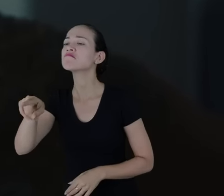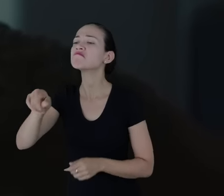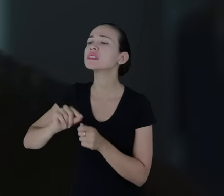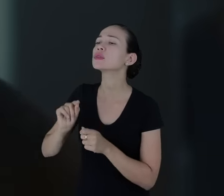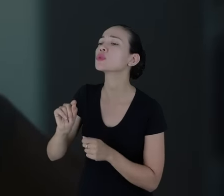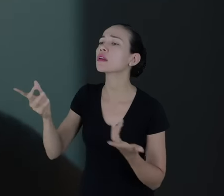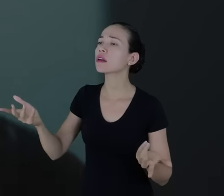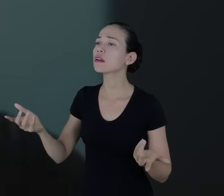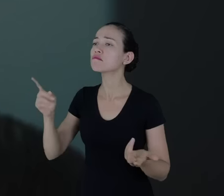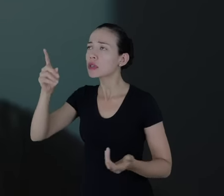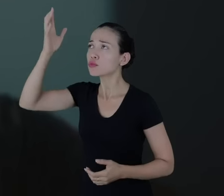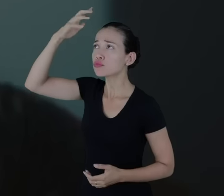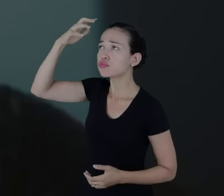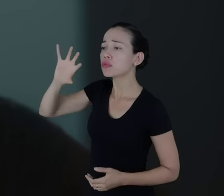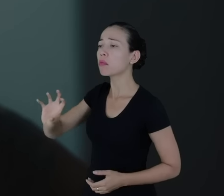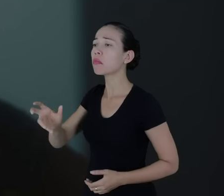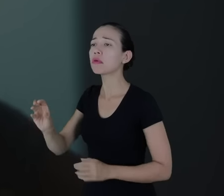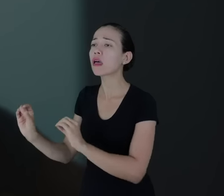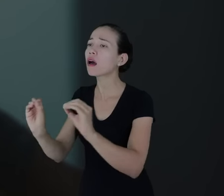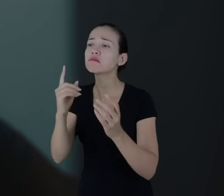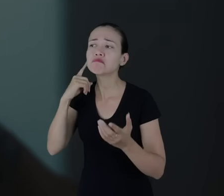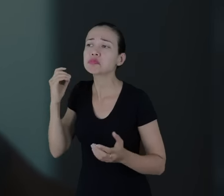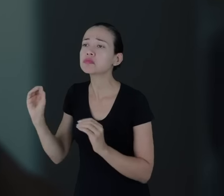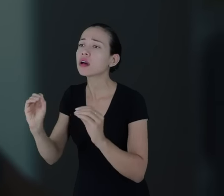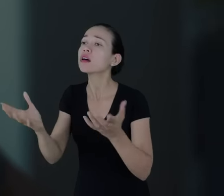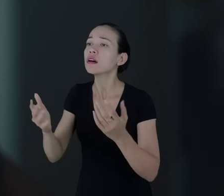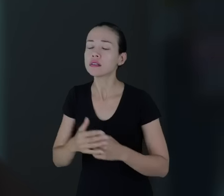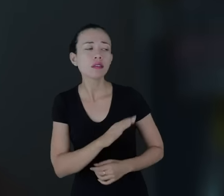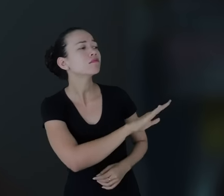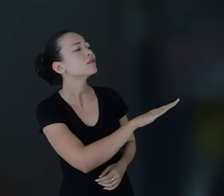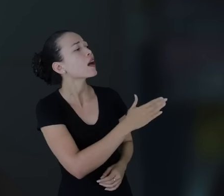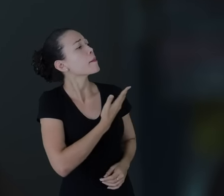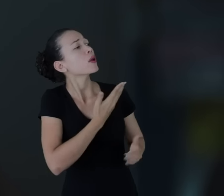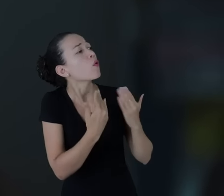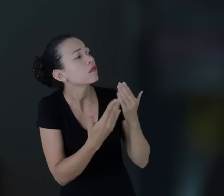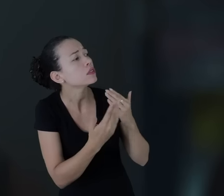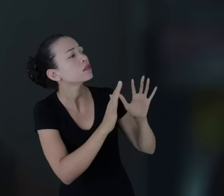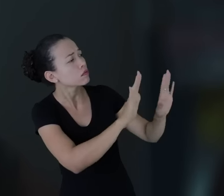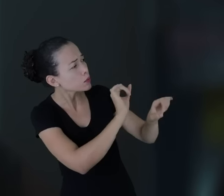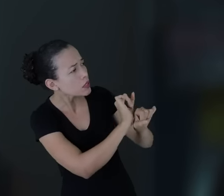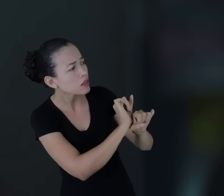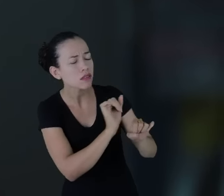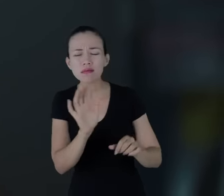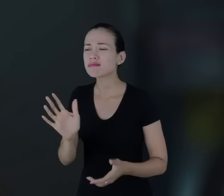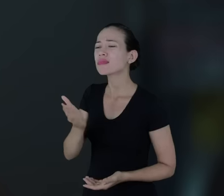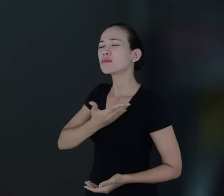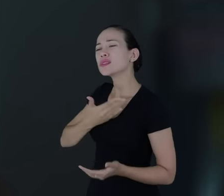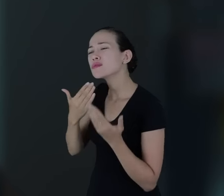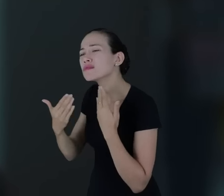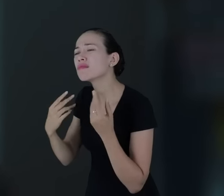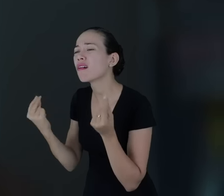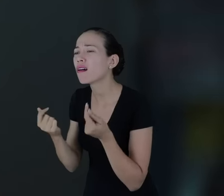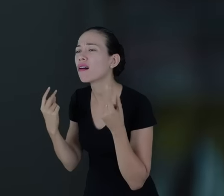O que você tá fazendo aí a hora que você nem ligou esse chuveiro, hein? Eu tô conversando com um amigo, mãe. Já vou. Que tanto amigo é esse que você